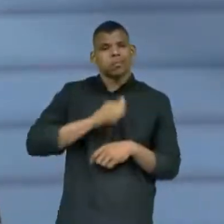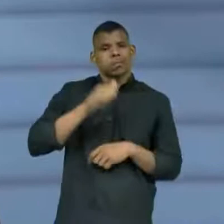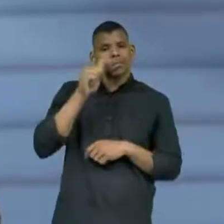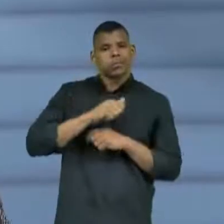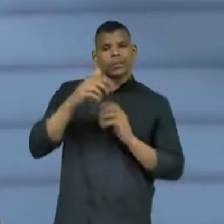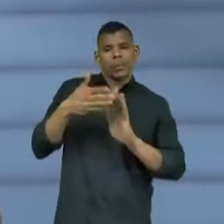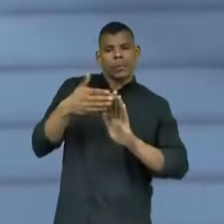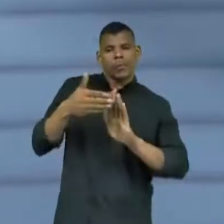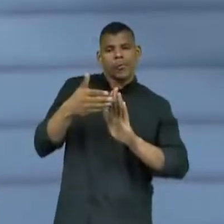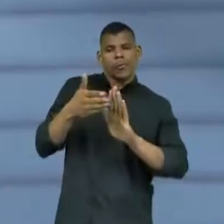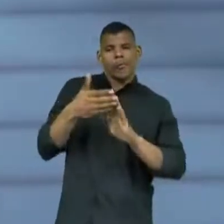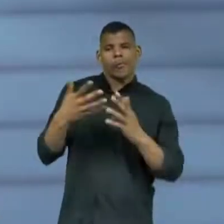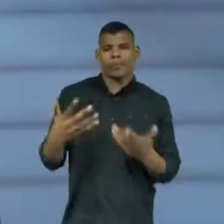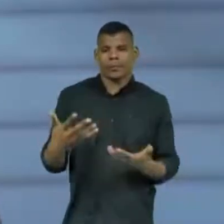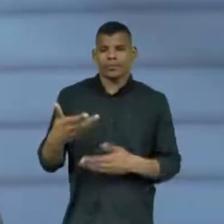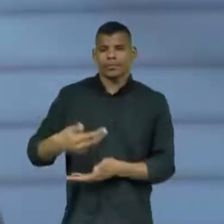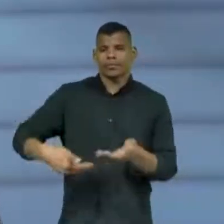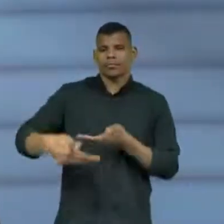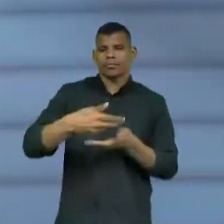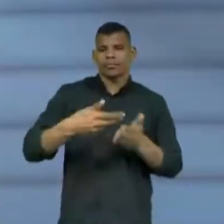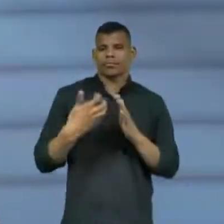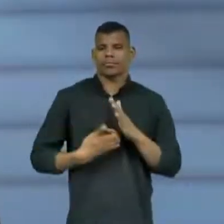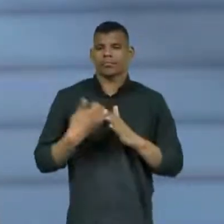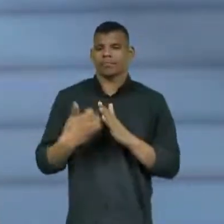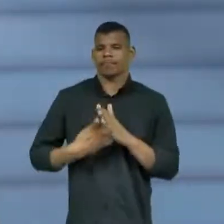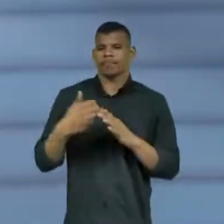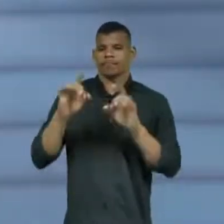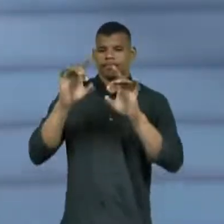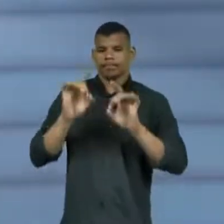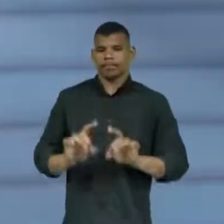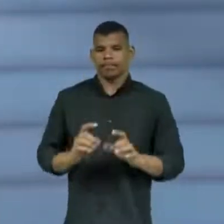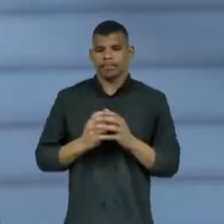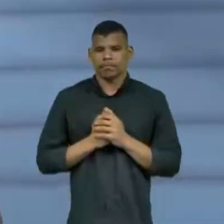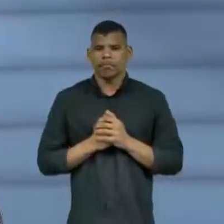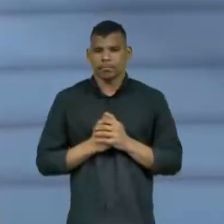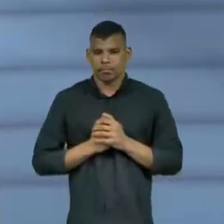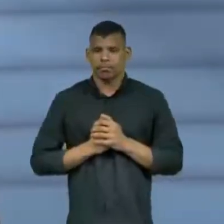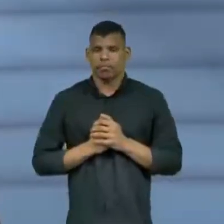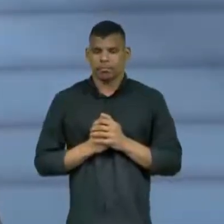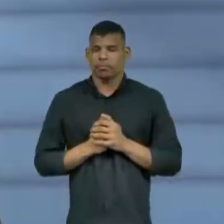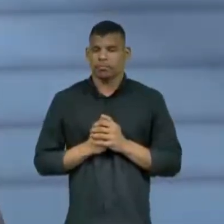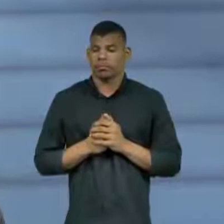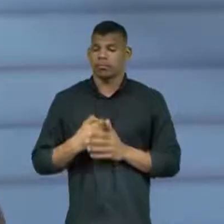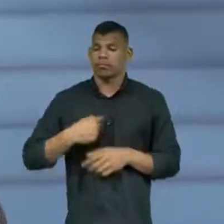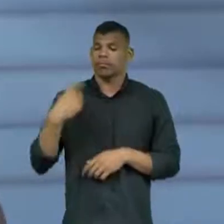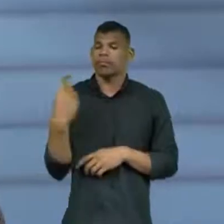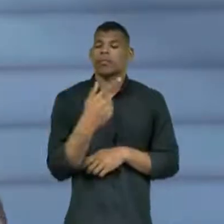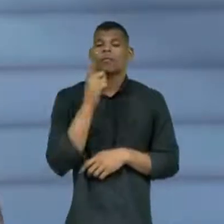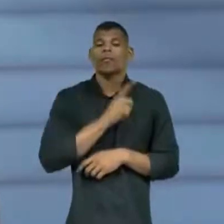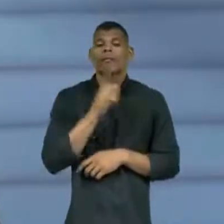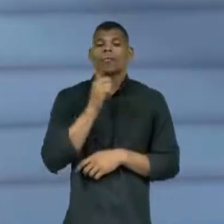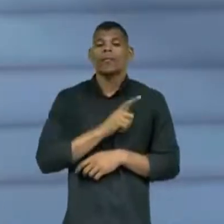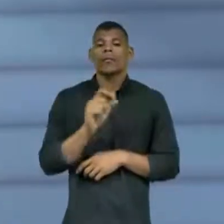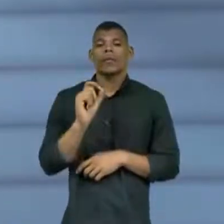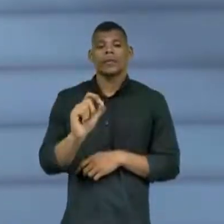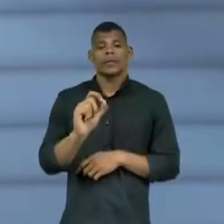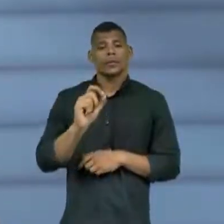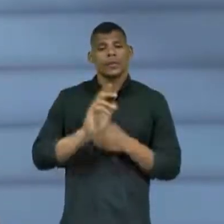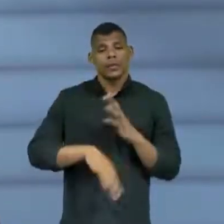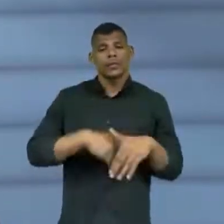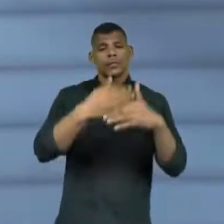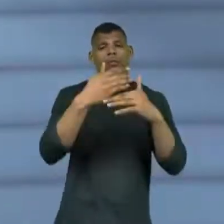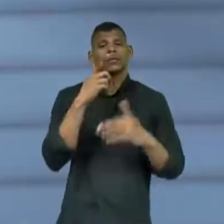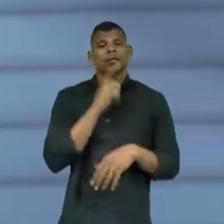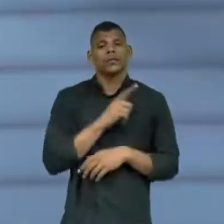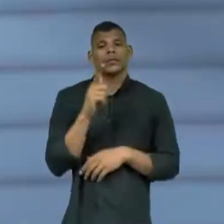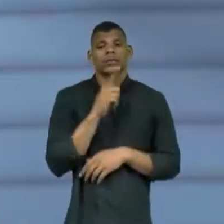propor, interagir com empresários, especialistas e autoridades para que a gente consiga acelerar esse desenvolvimento